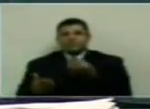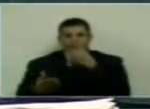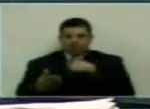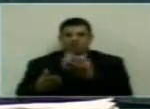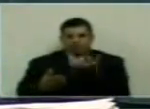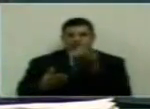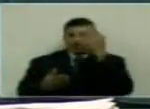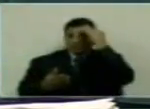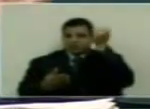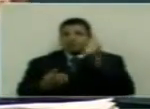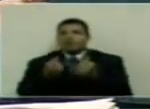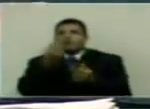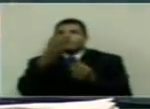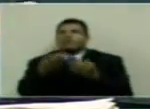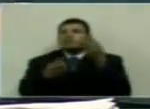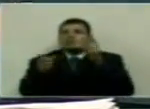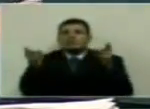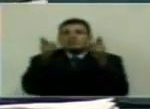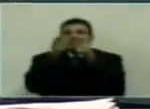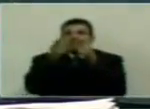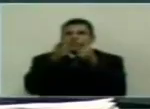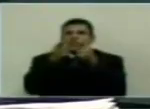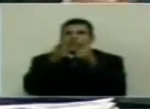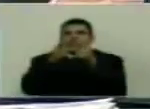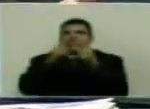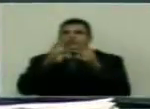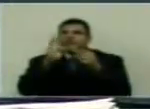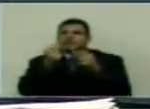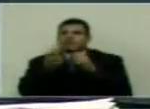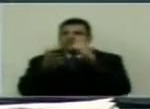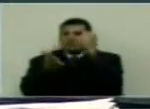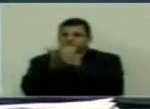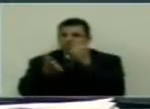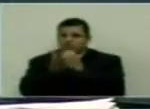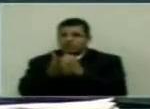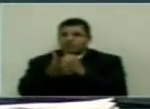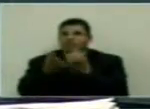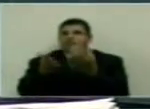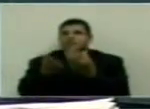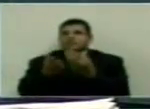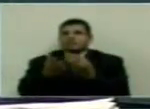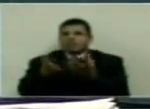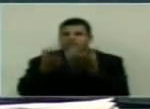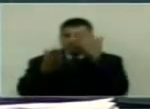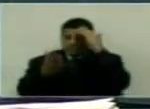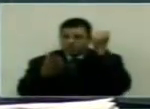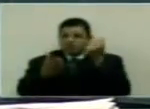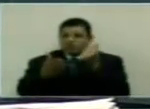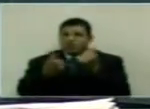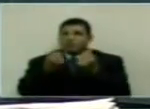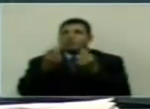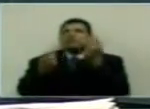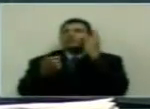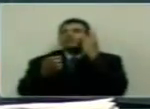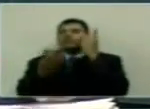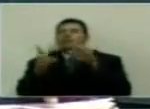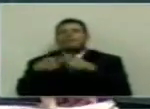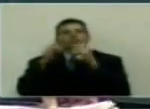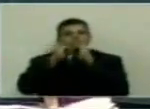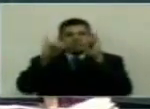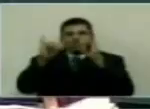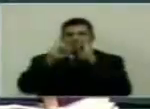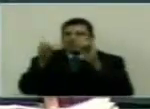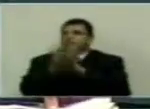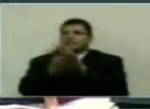Eu quero saber quanto foi reduzido de todos os contratos terceirizados da Amazonas Energia, mas eles não informam.